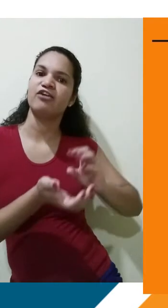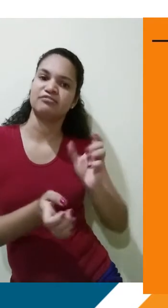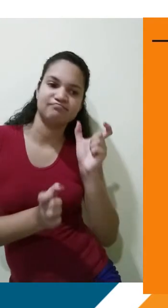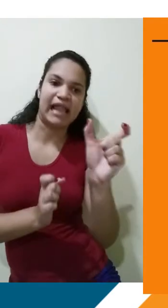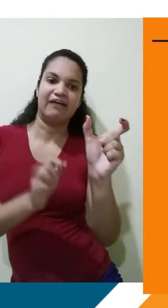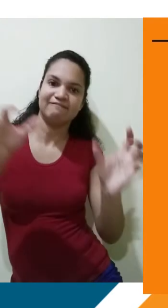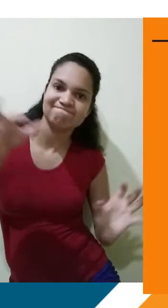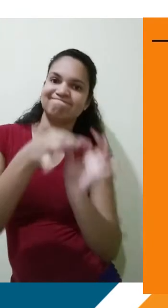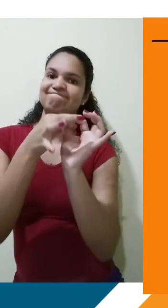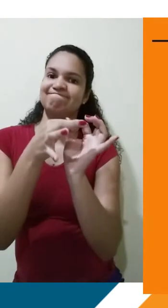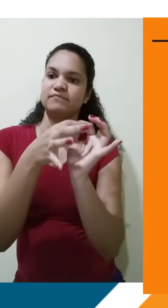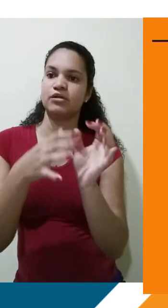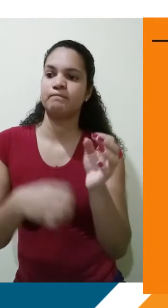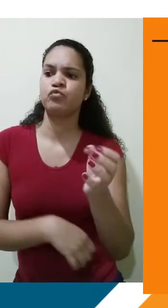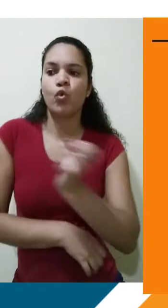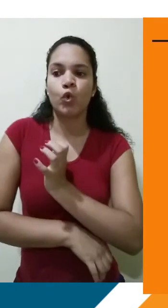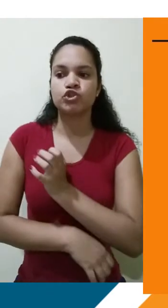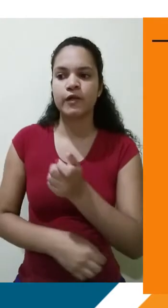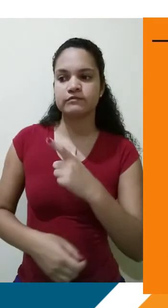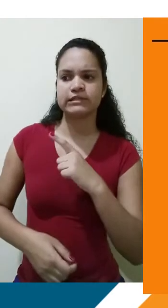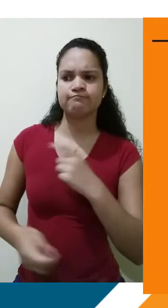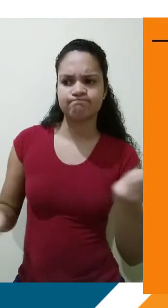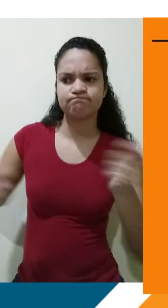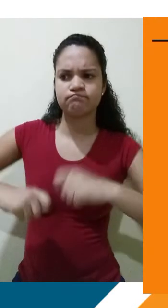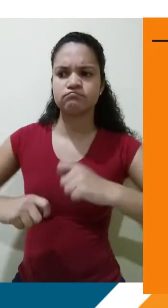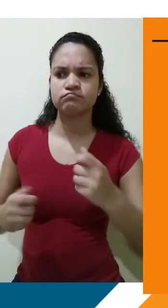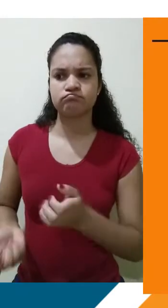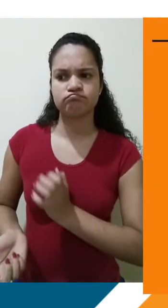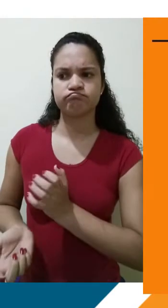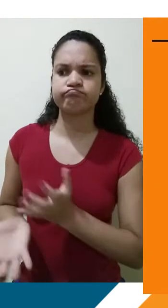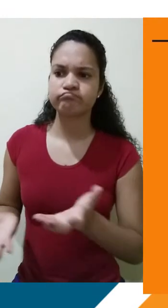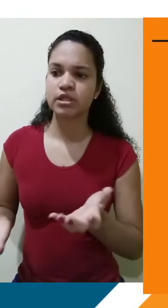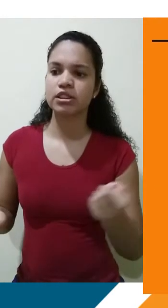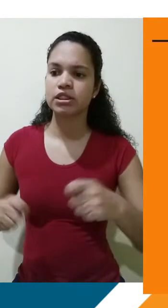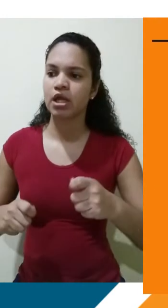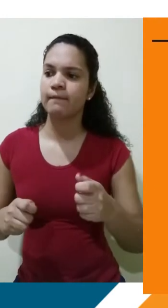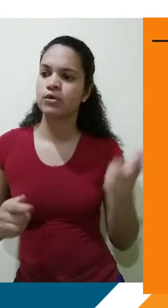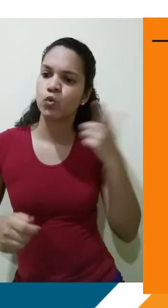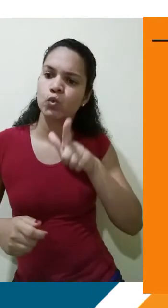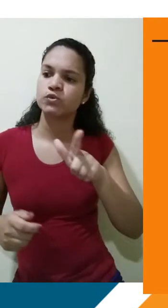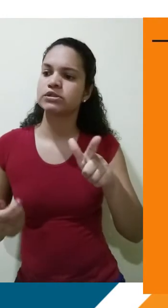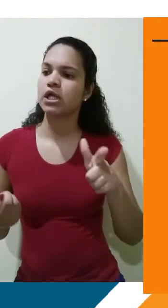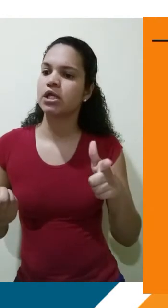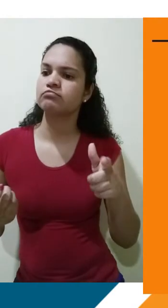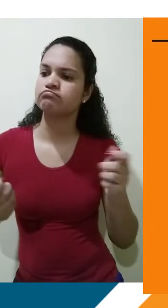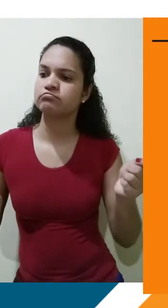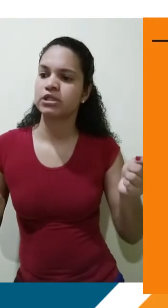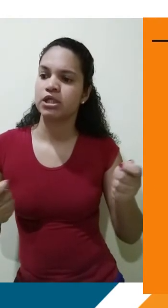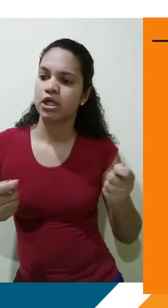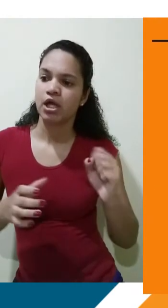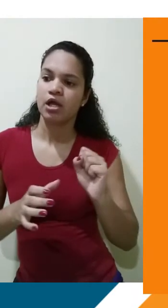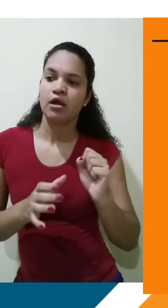os ricos que têm condições de manter a mesa sempre abastecida não são capazes de ter uma alimentação adequada. Ok, parece uma frase solta. Por quê? Porque